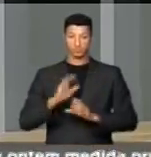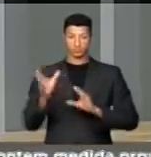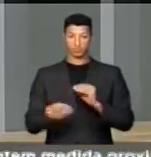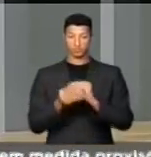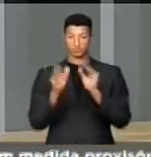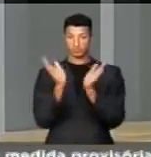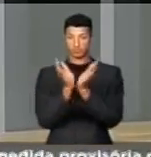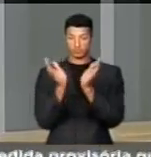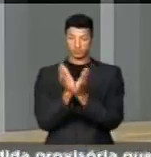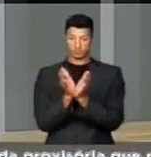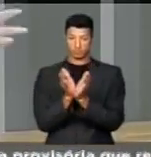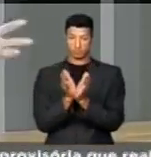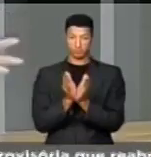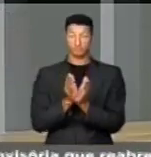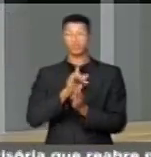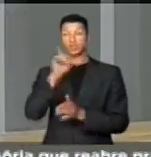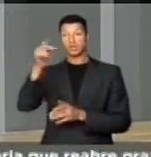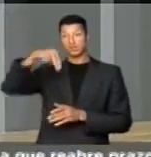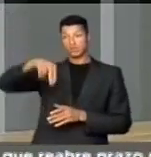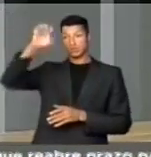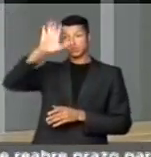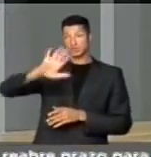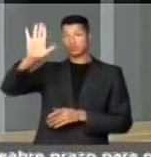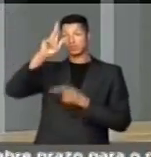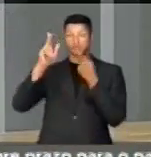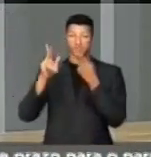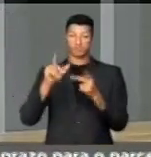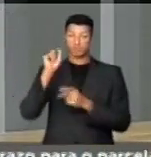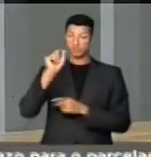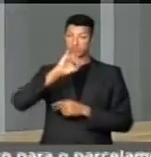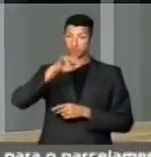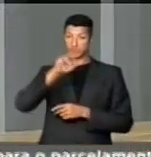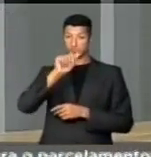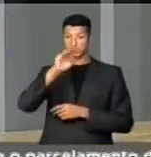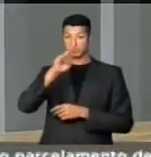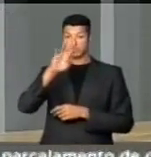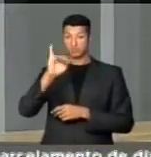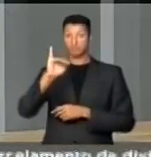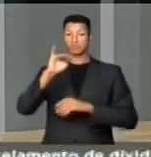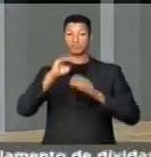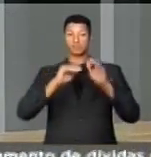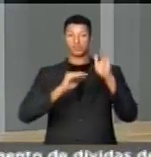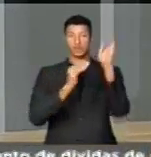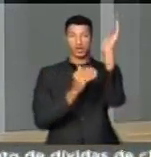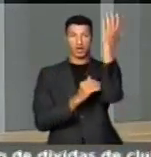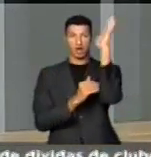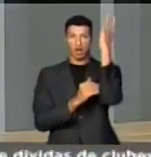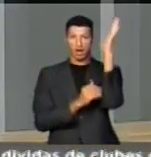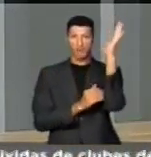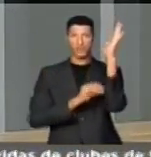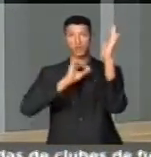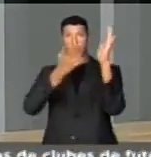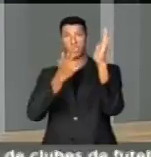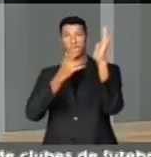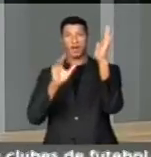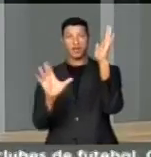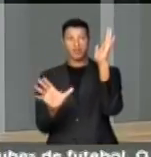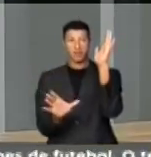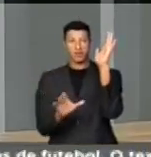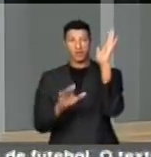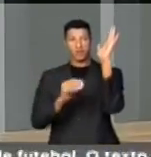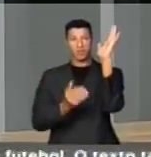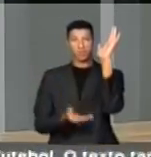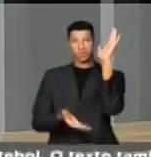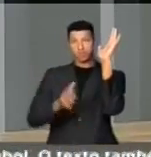nessa categoria. Lá no Nordeste se diz o seguinte, que jabuti em cima de árvore, ou é enchente ou é mão de